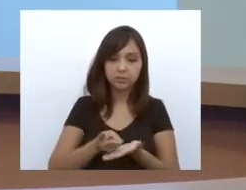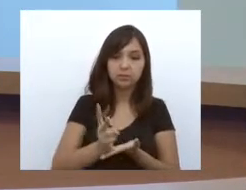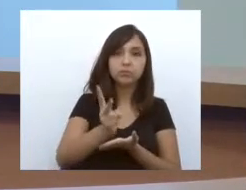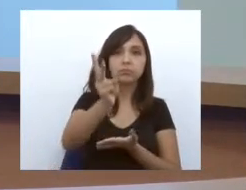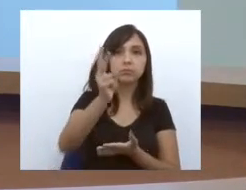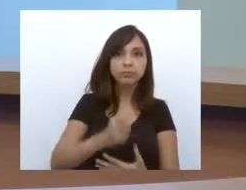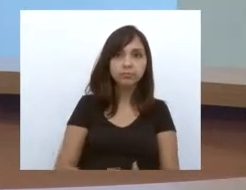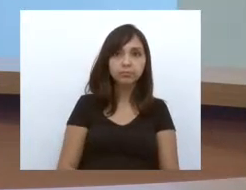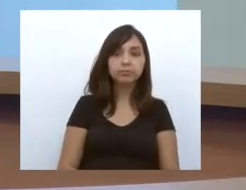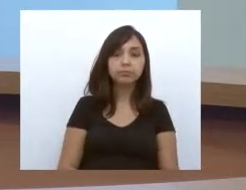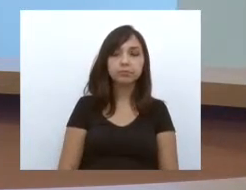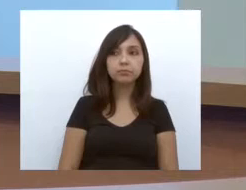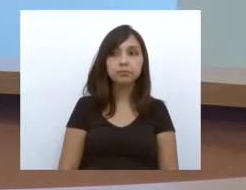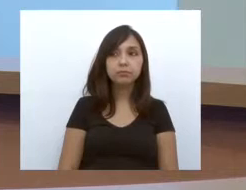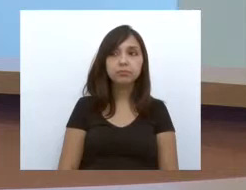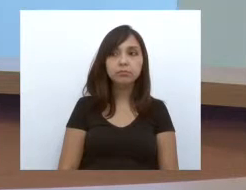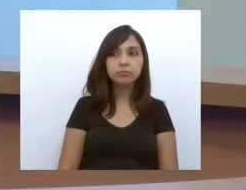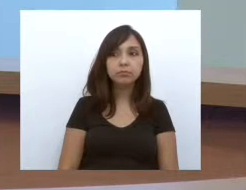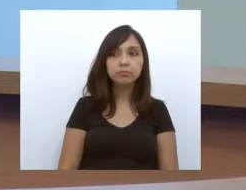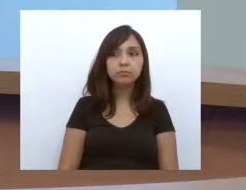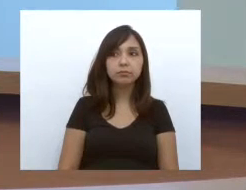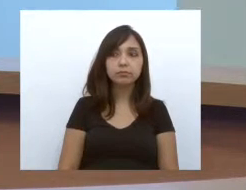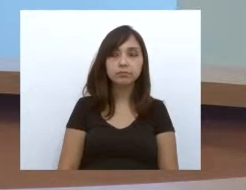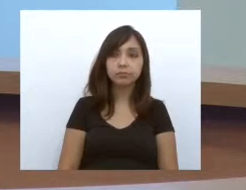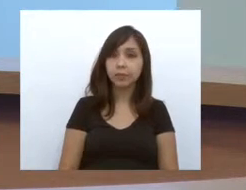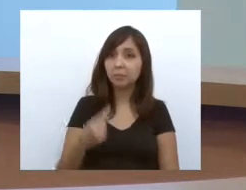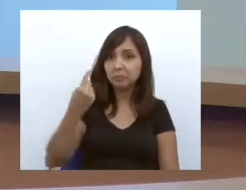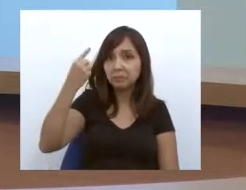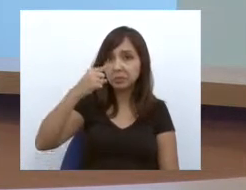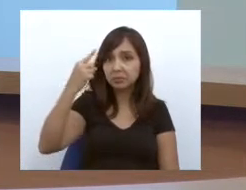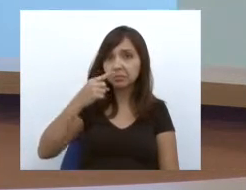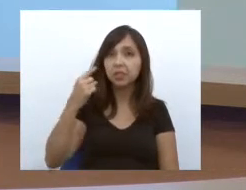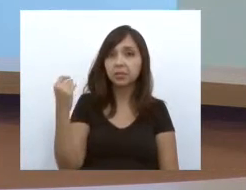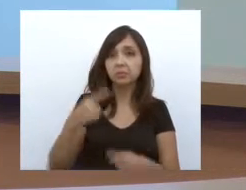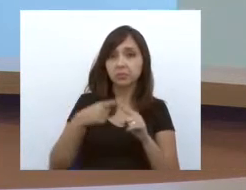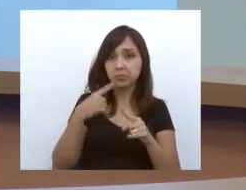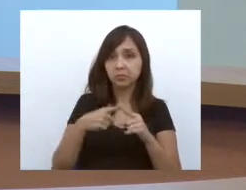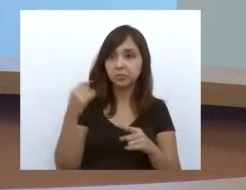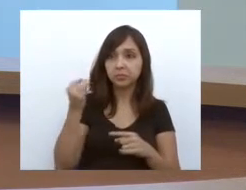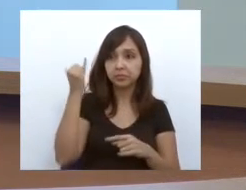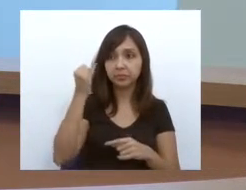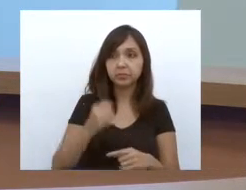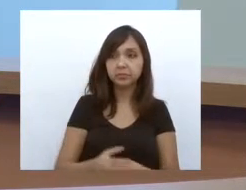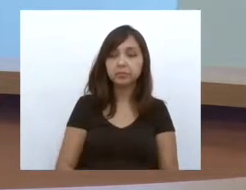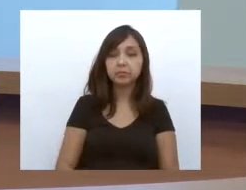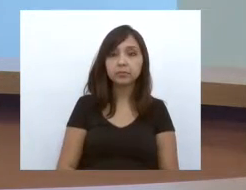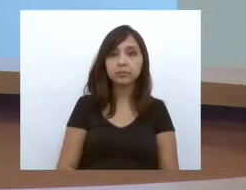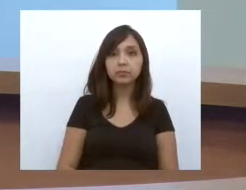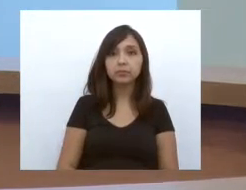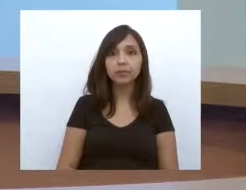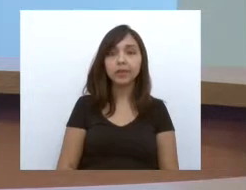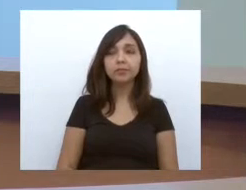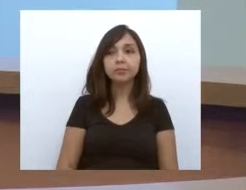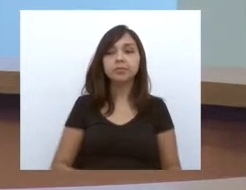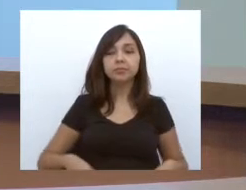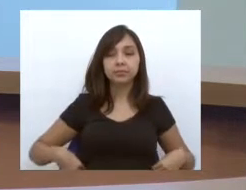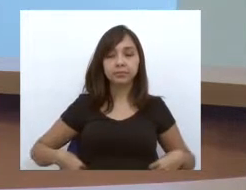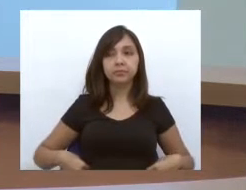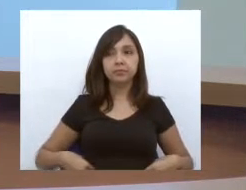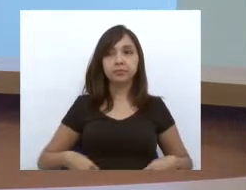continuidade. E a razão primeira, professor Jesus, é porque,